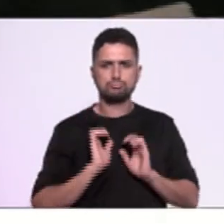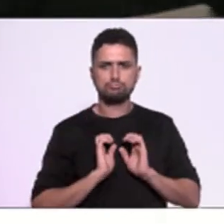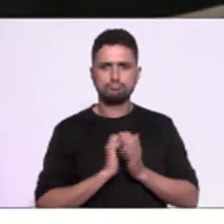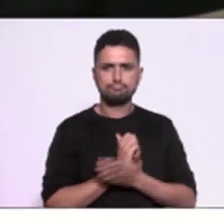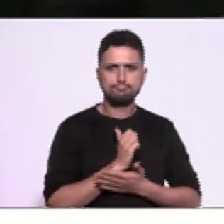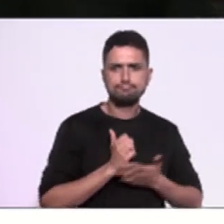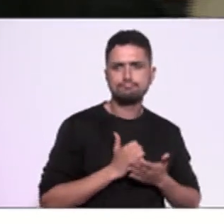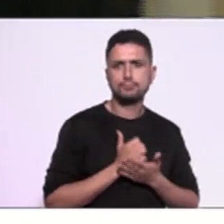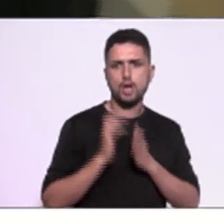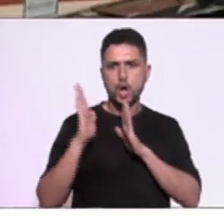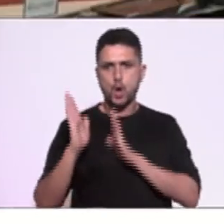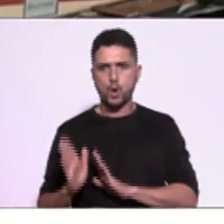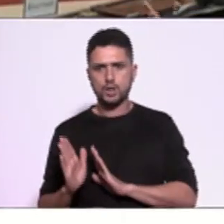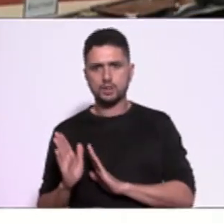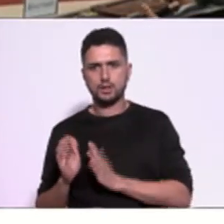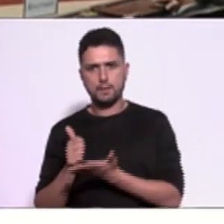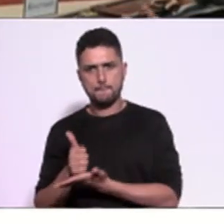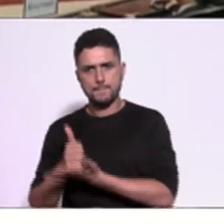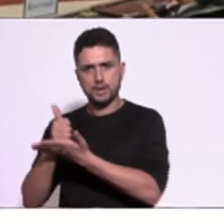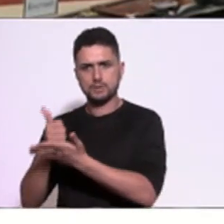por fim. Obrigada.